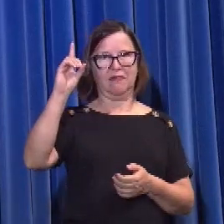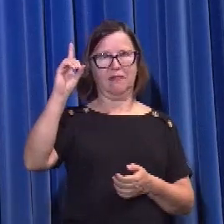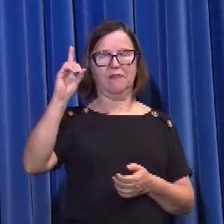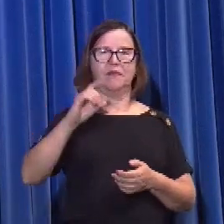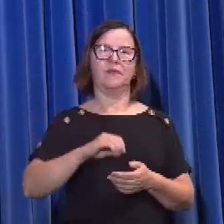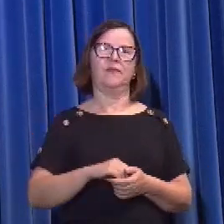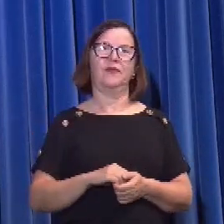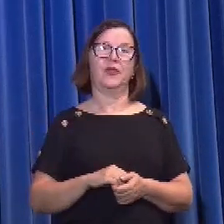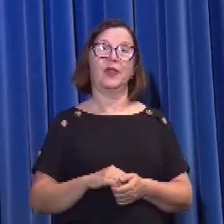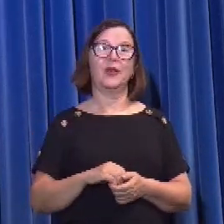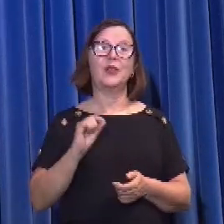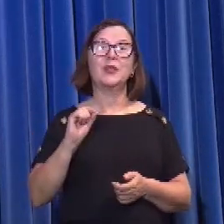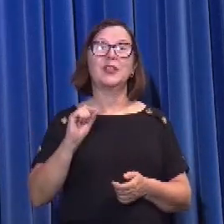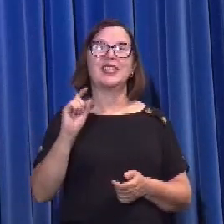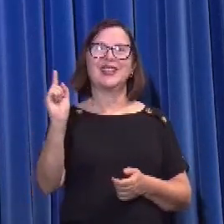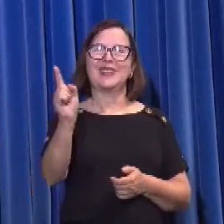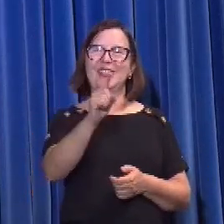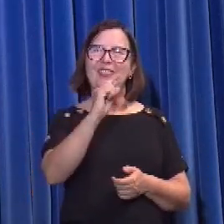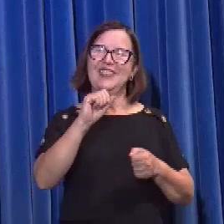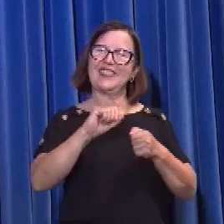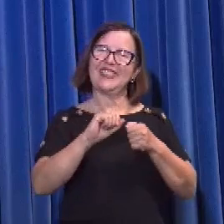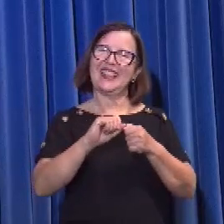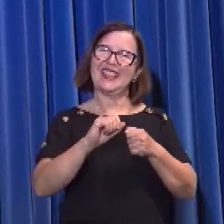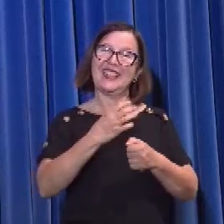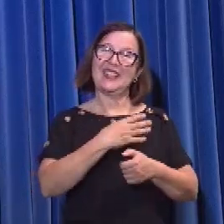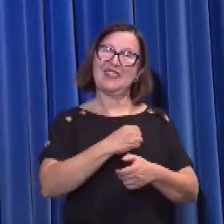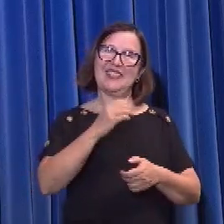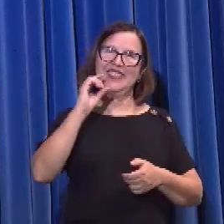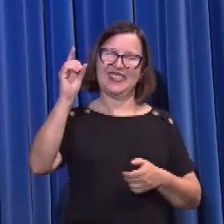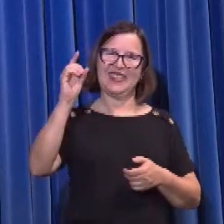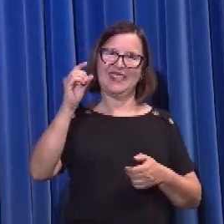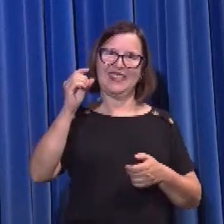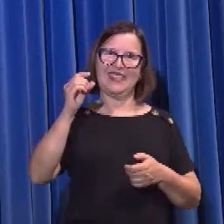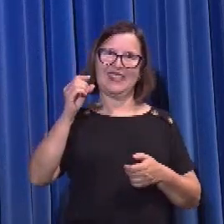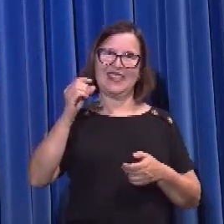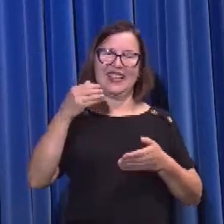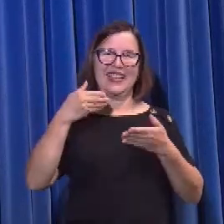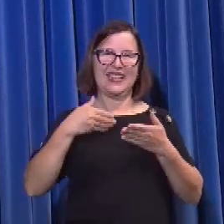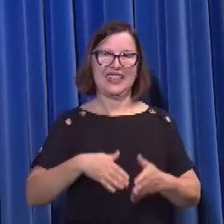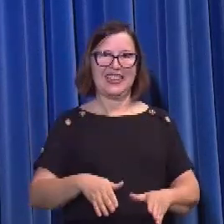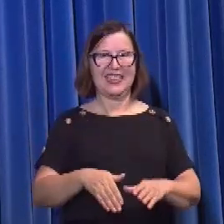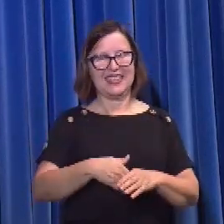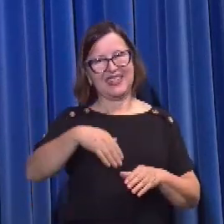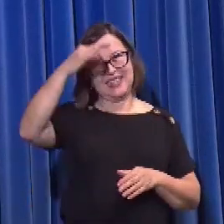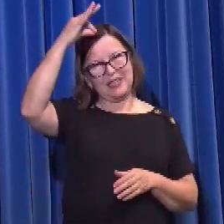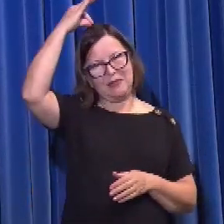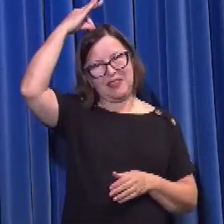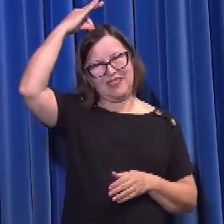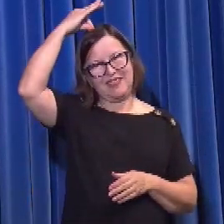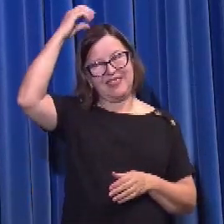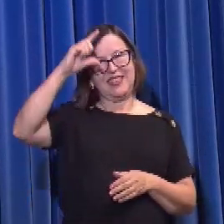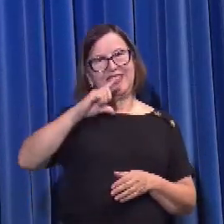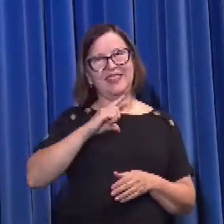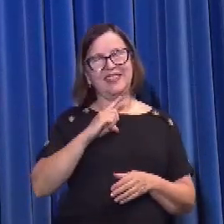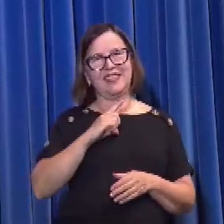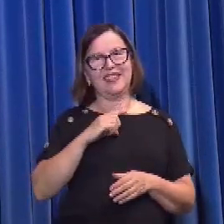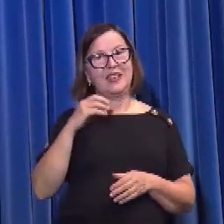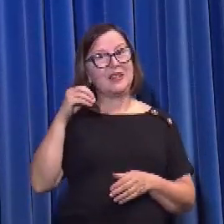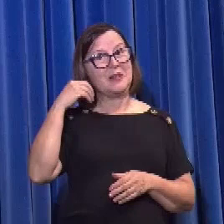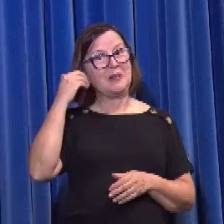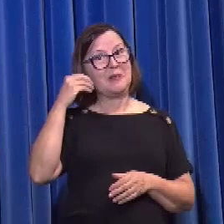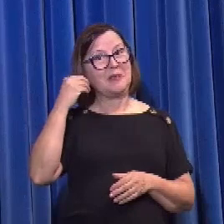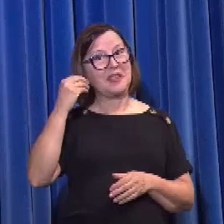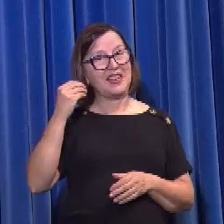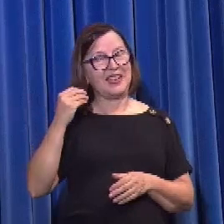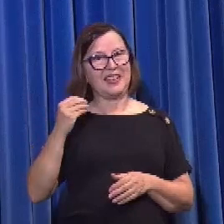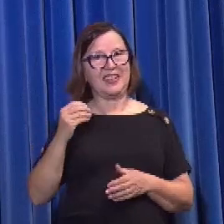O que nos torna filho de Deus é o novo nascimento. É uma experiência. E o assunto que nós